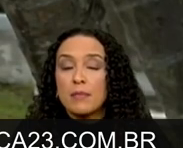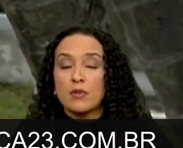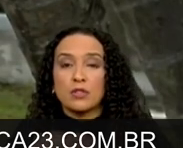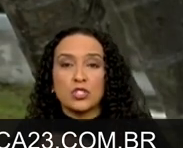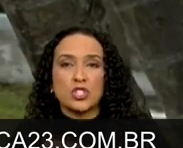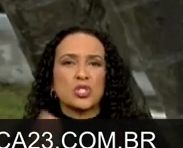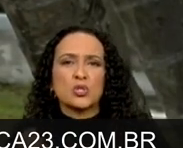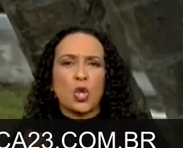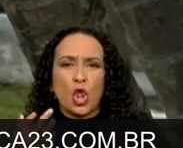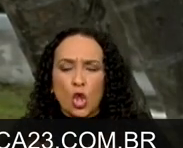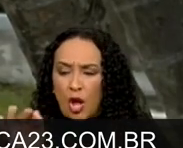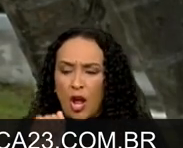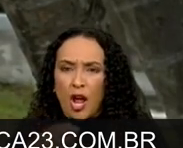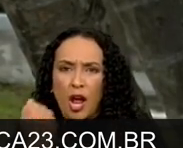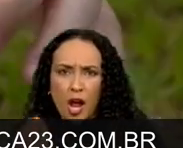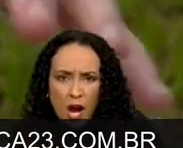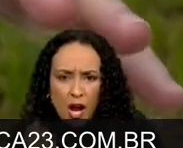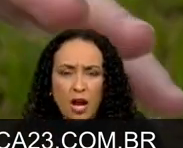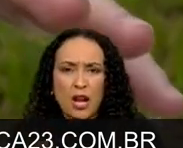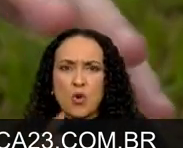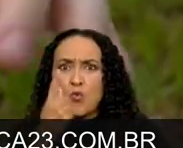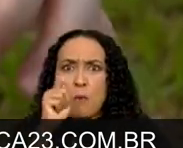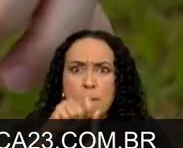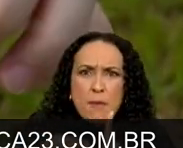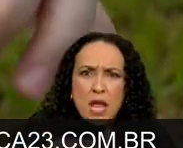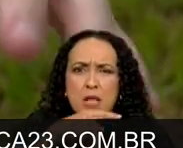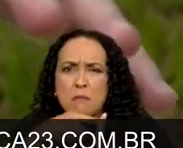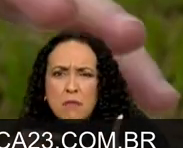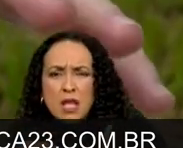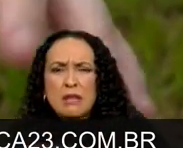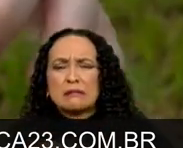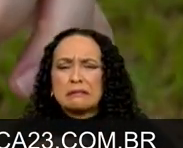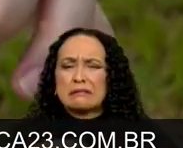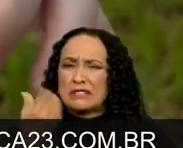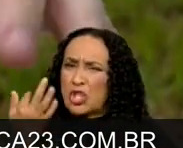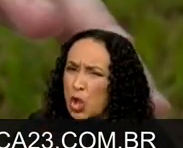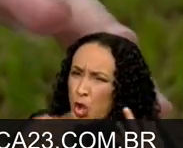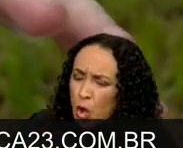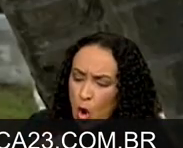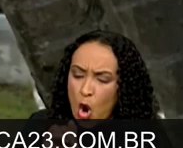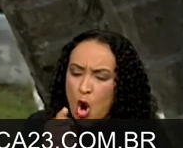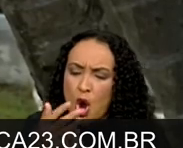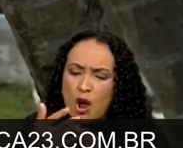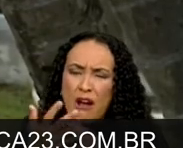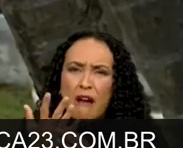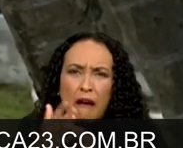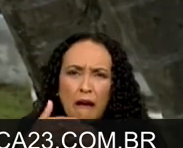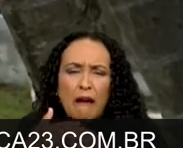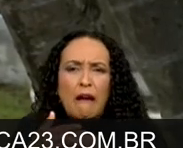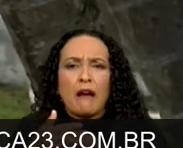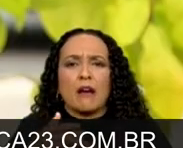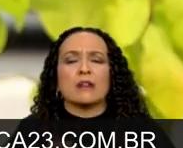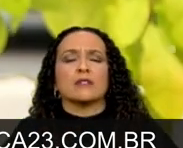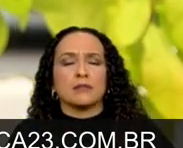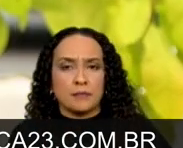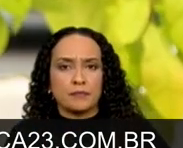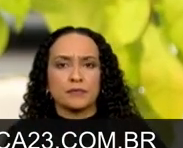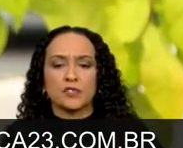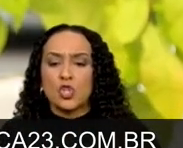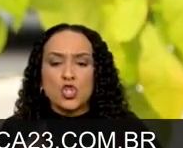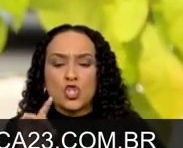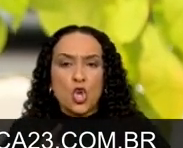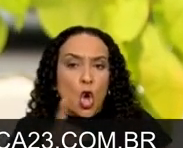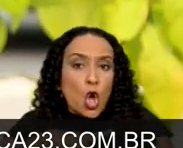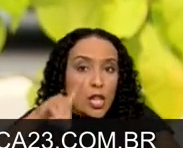sentia dor nas articulações e eu fiquei tipo um mês e meio sentindo dor nas articulações pequenas e nas grandes já tinha passado. Não é só